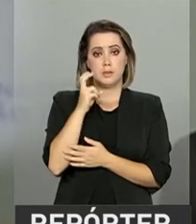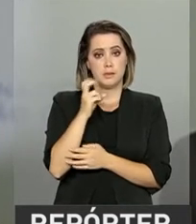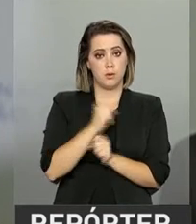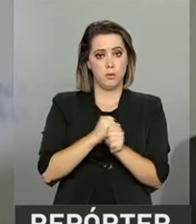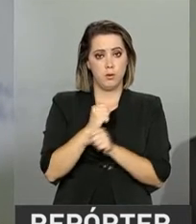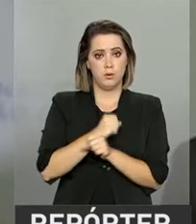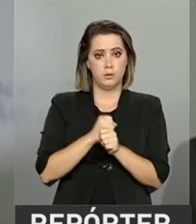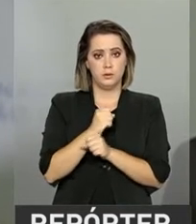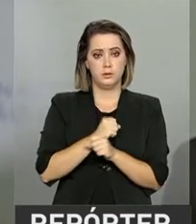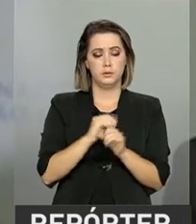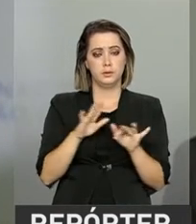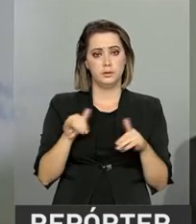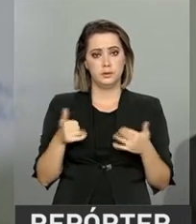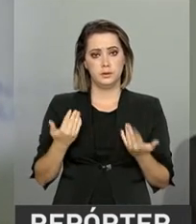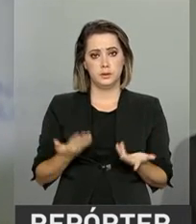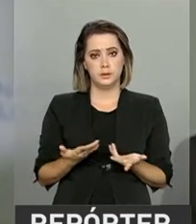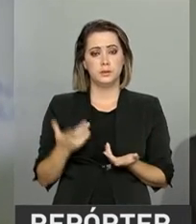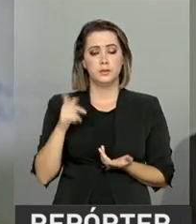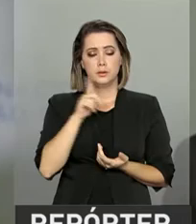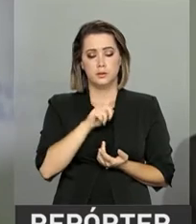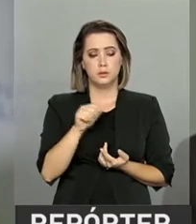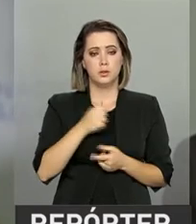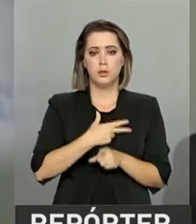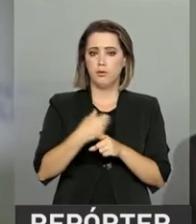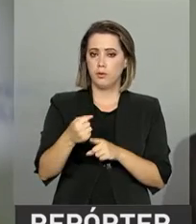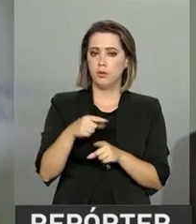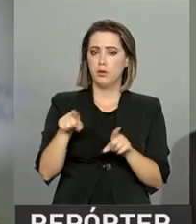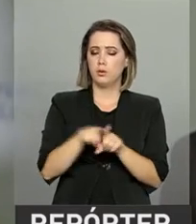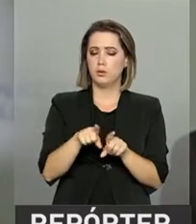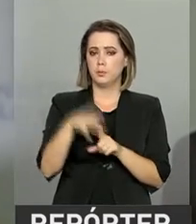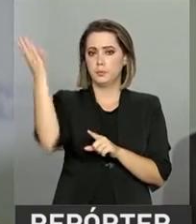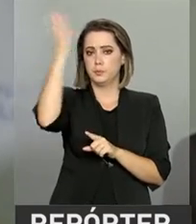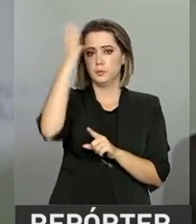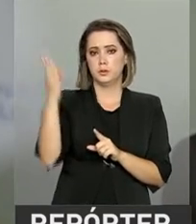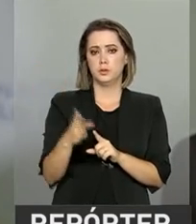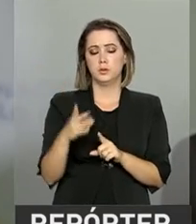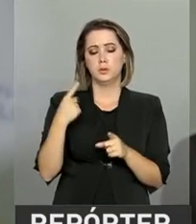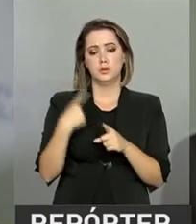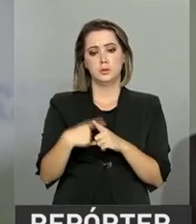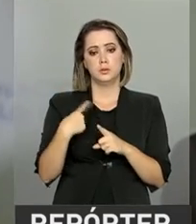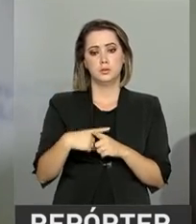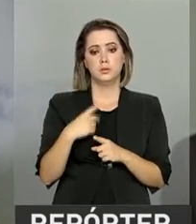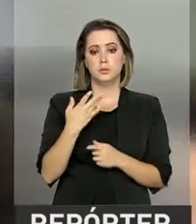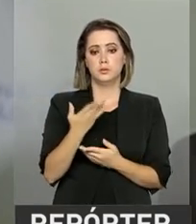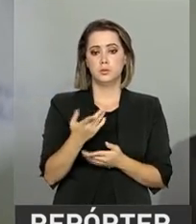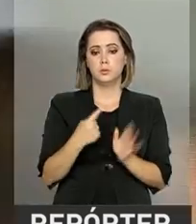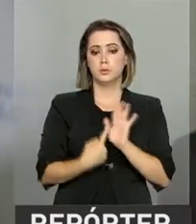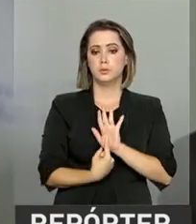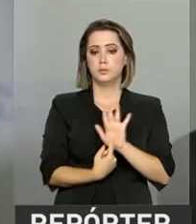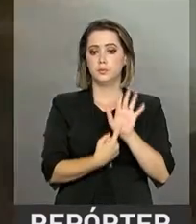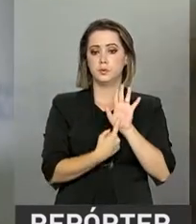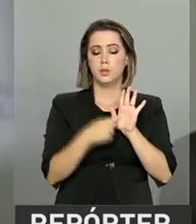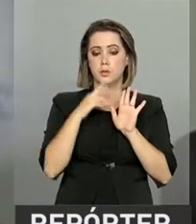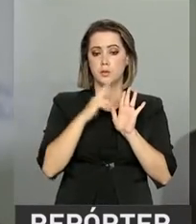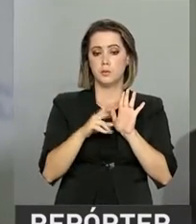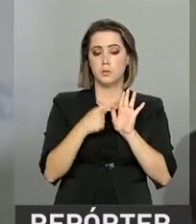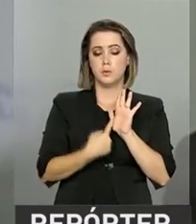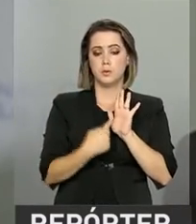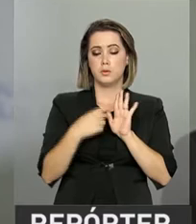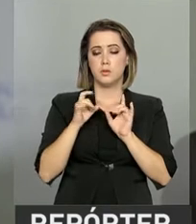anos. E ganha principalmente o Brasil, porque isso demonstra, o resultado desse